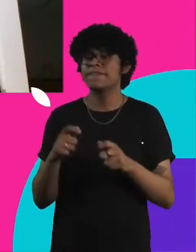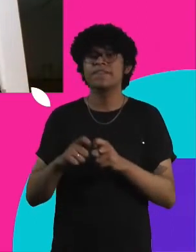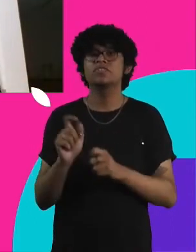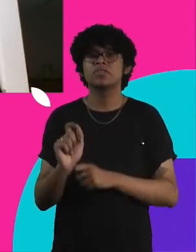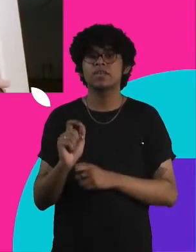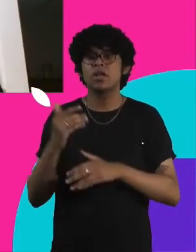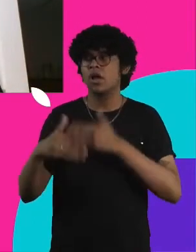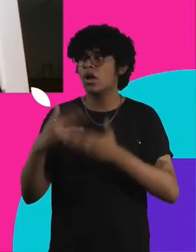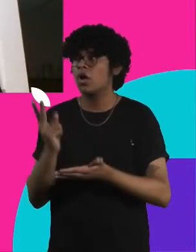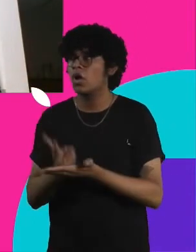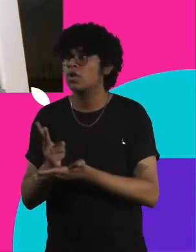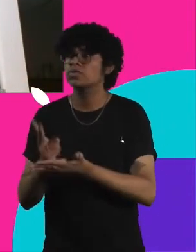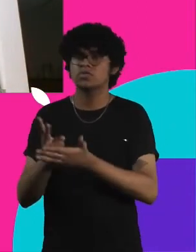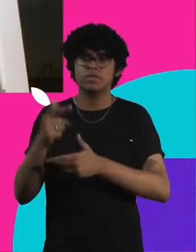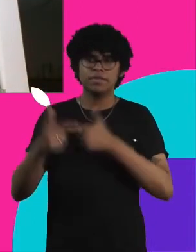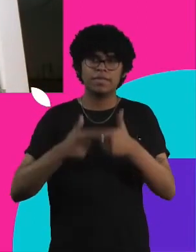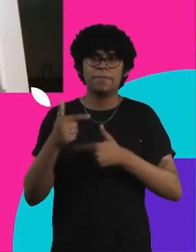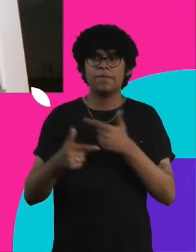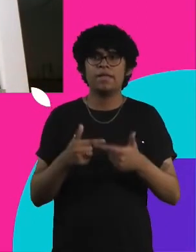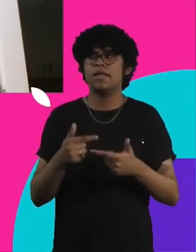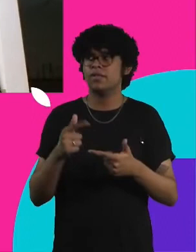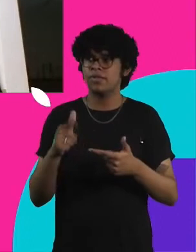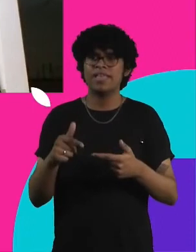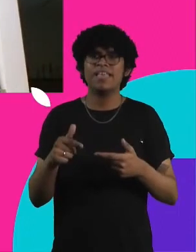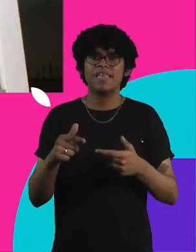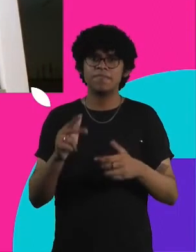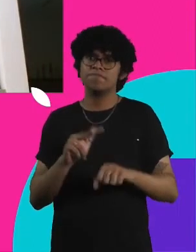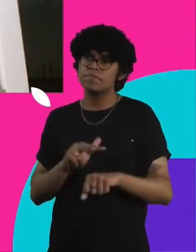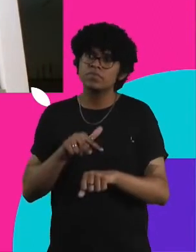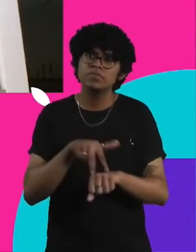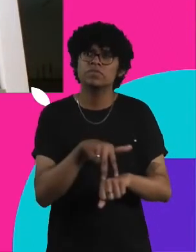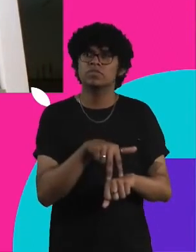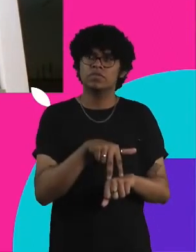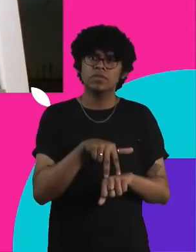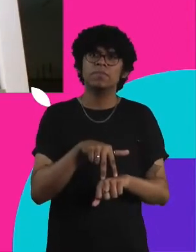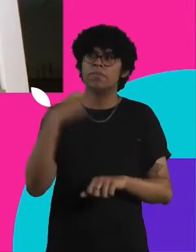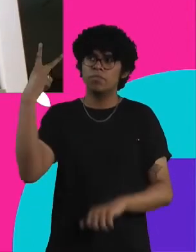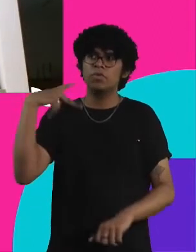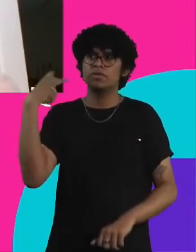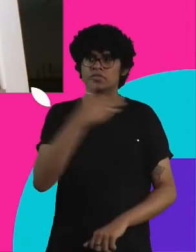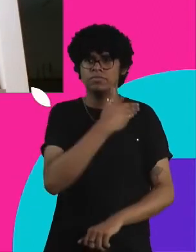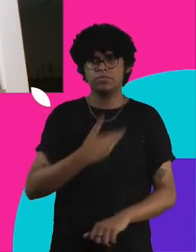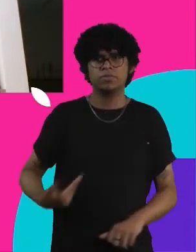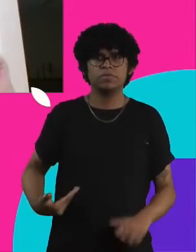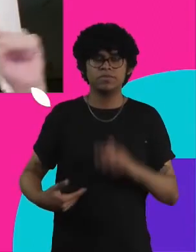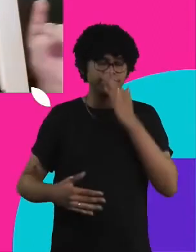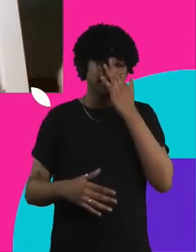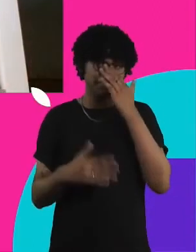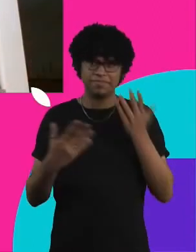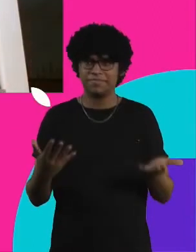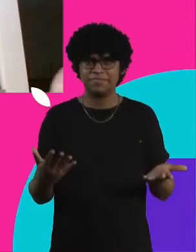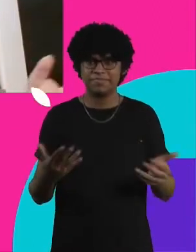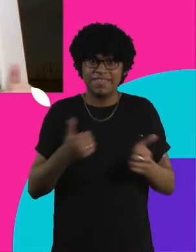nosso trabalho, mas ao mesmo tempo se posicionar para criar política pública. Gente, acompanhando